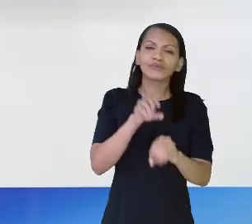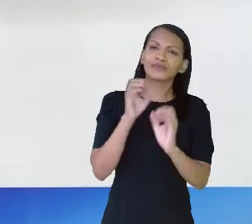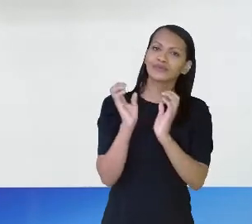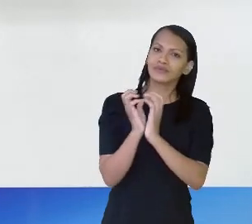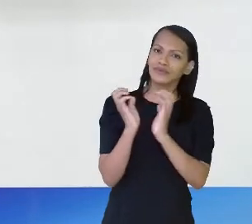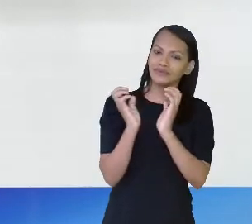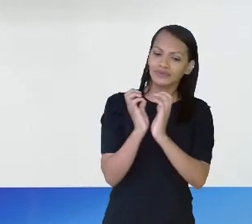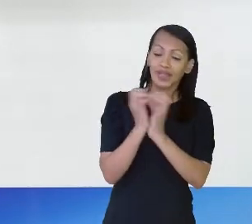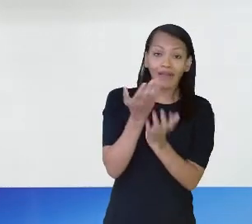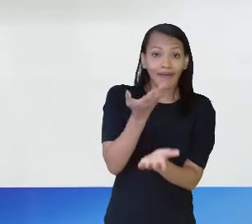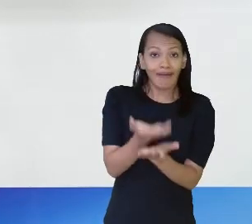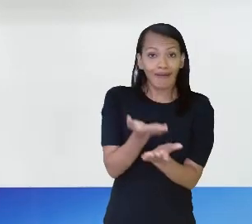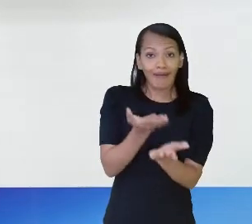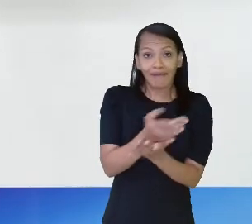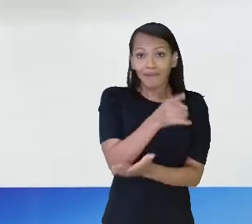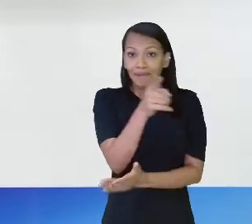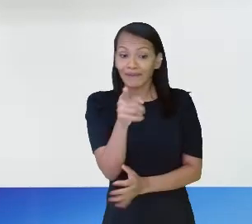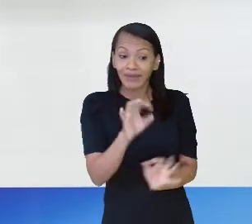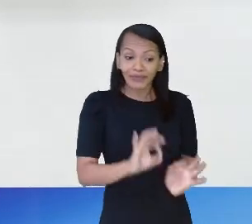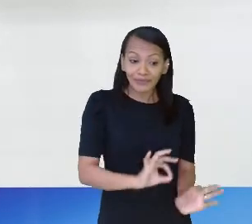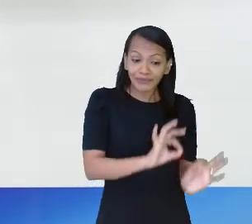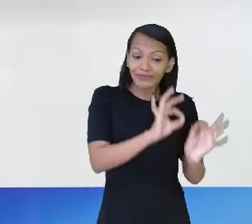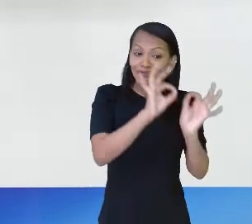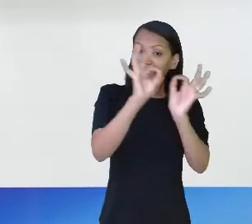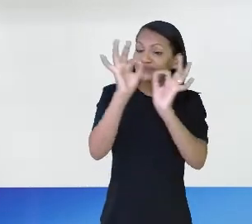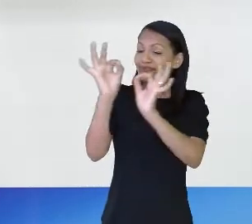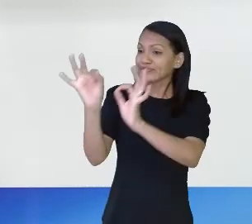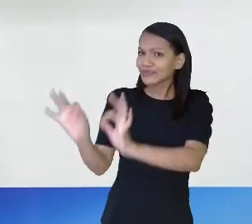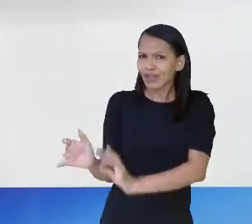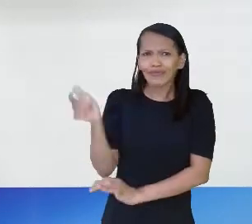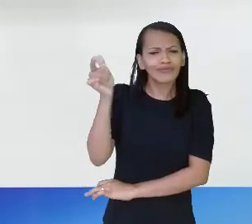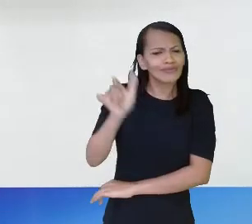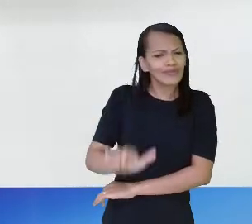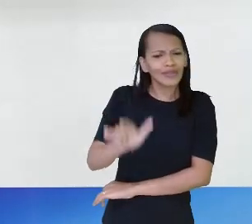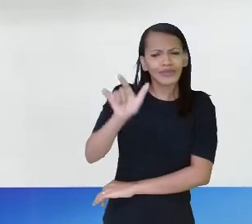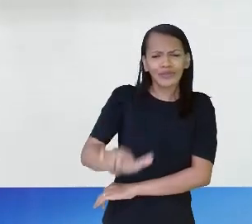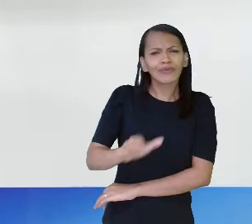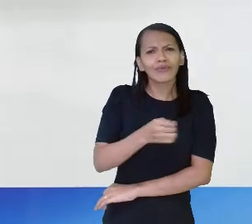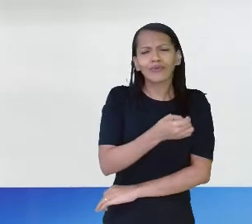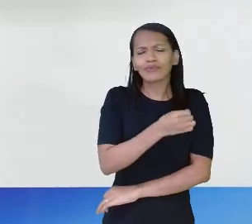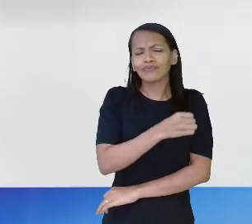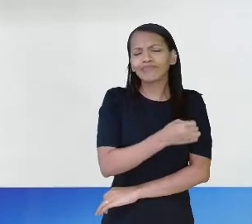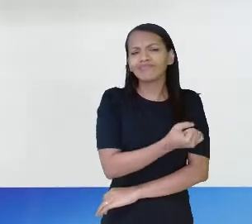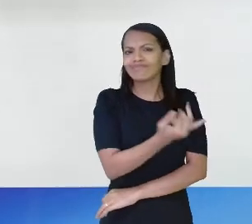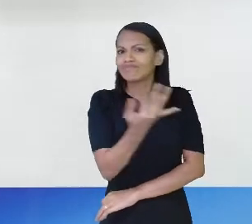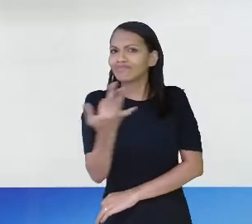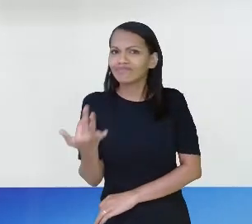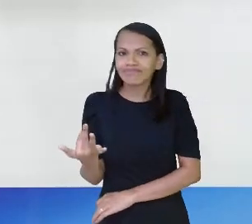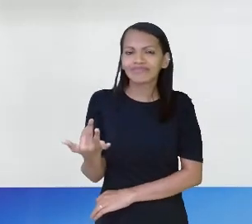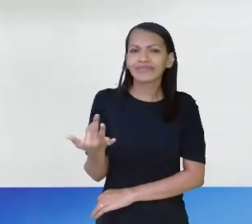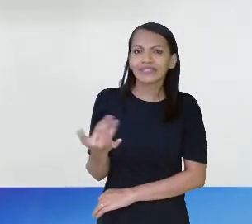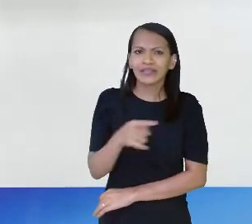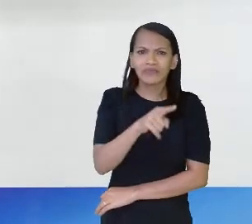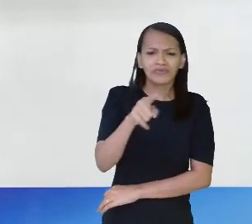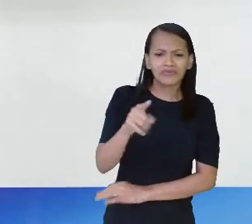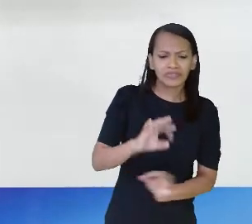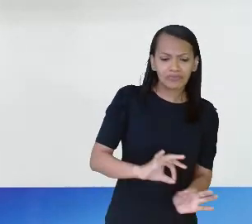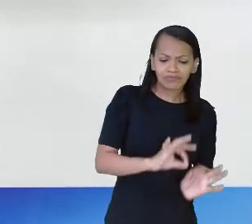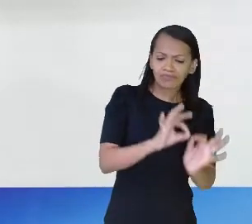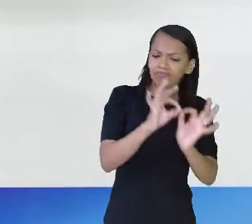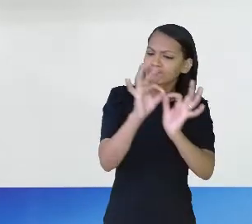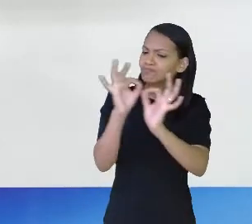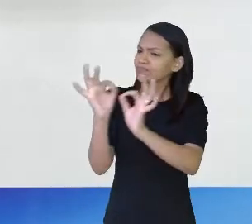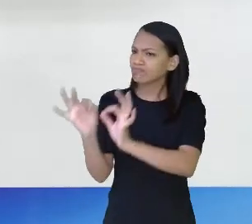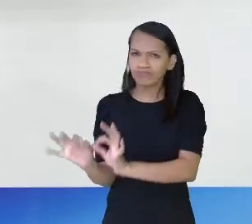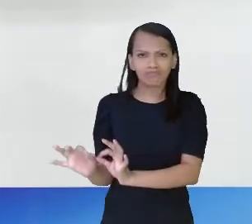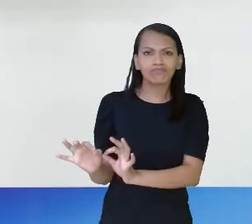a aula vai estar disponível para você assistir quantas vezes você quiser. Não tem motivo para não acompanhar as aulas,